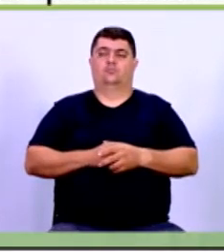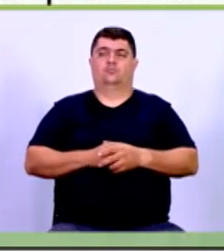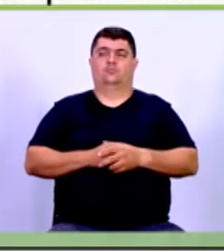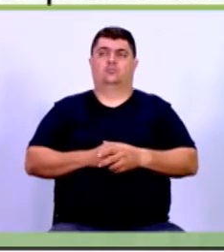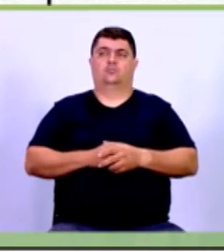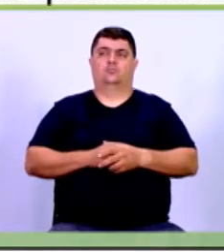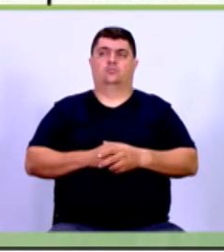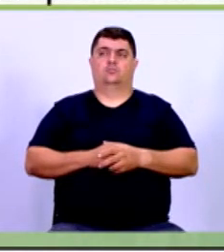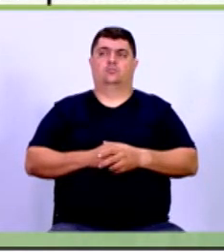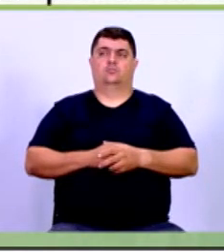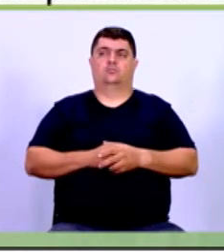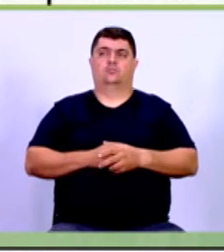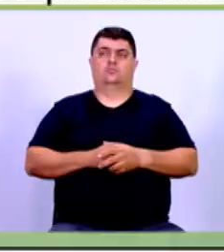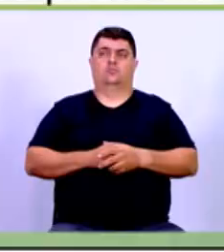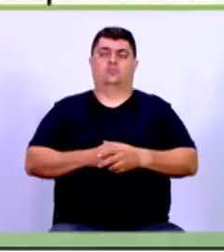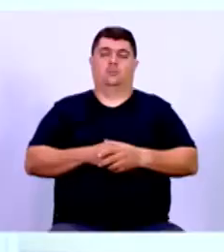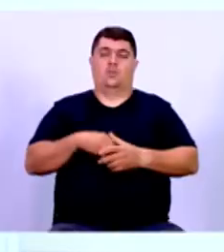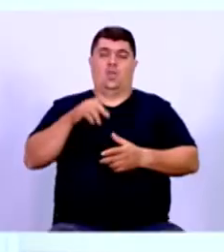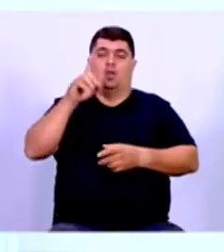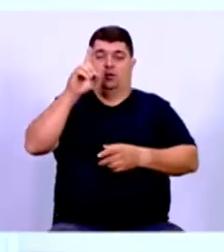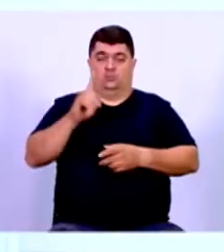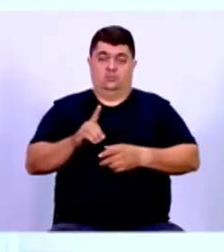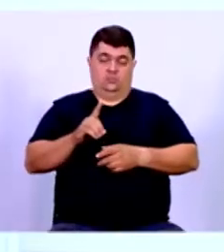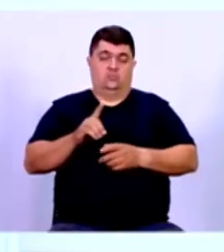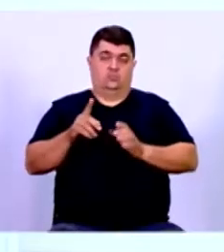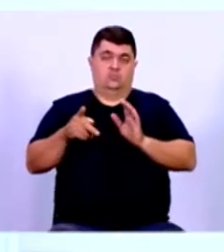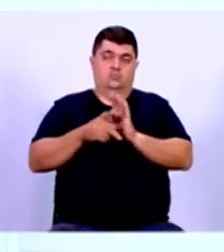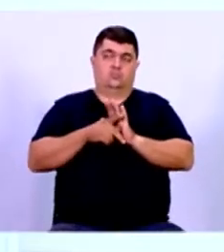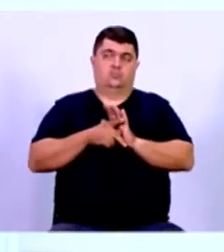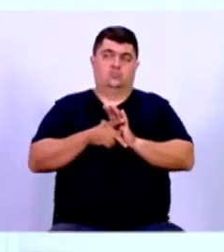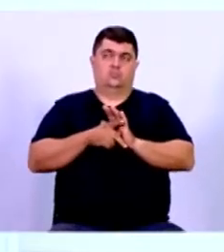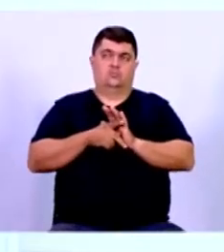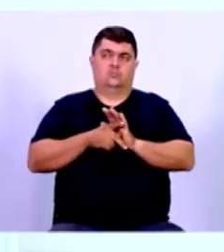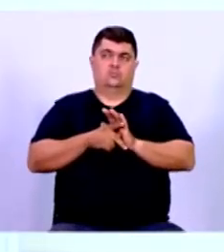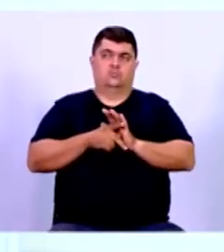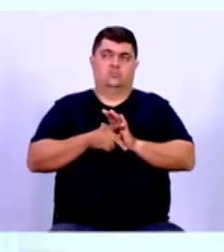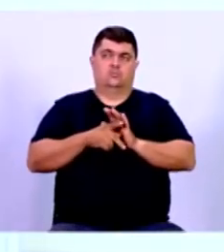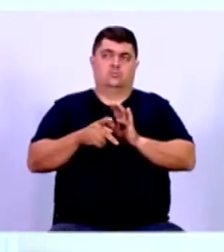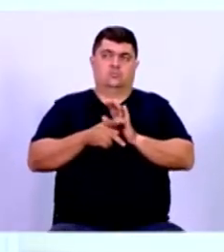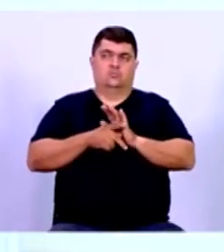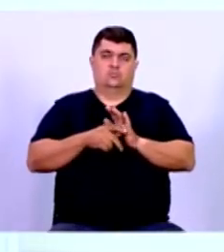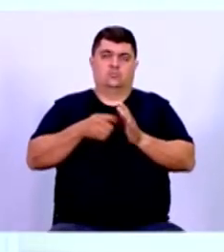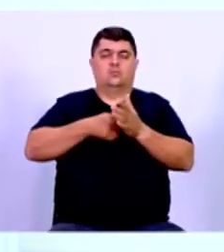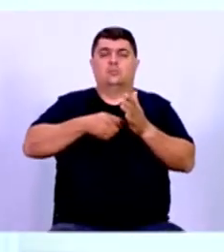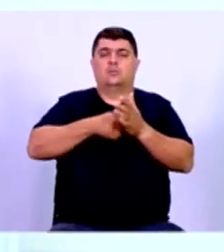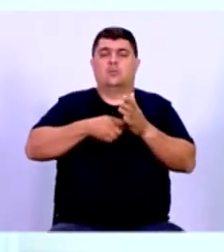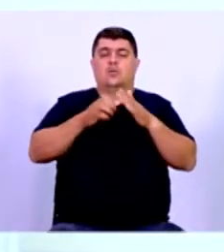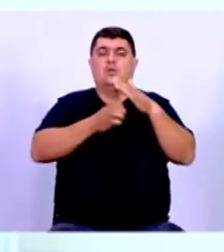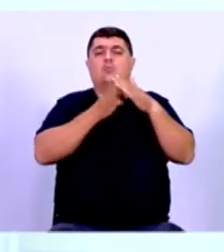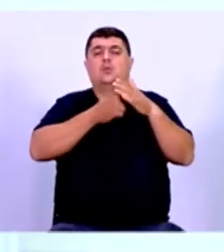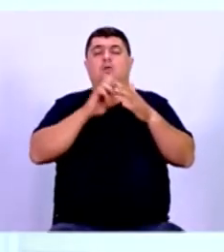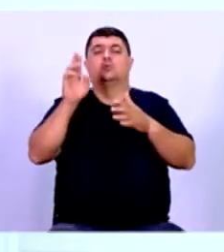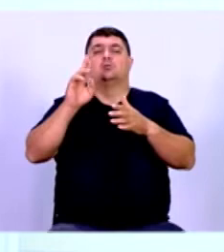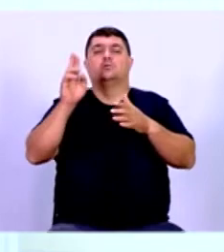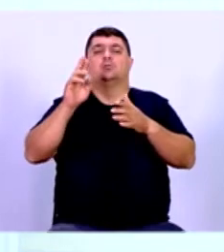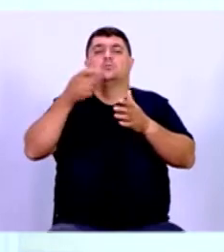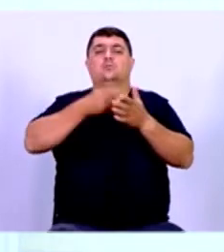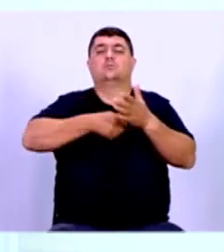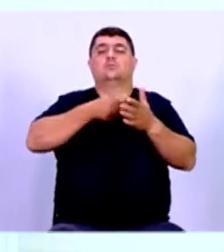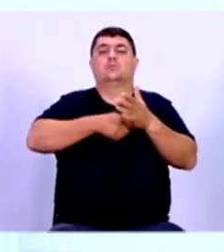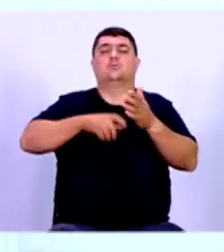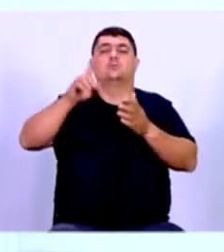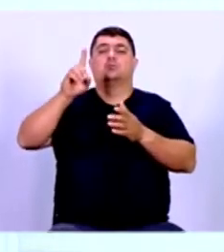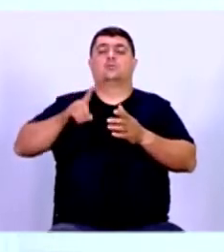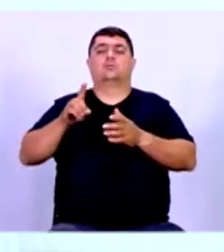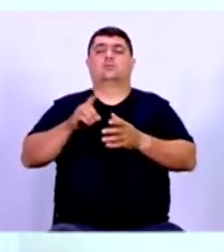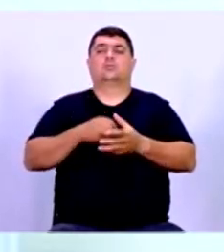Bom, esses são os deveres da instituição de ensino. E os deveres da instituição concedente? Quem oferece a vaga de estágio, quem